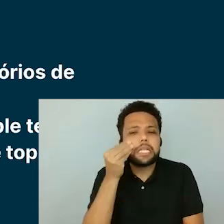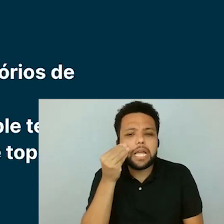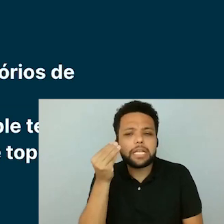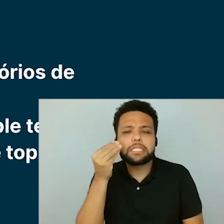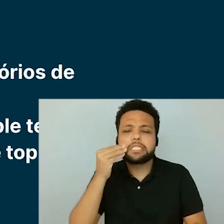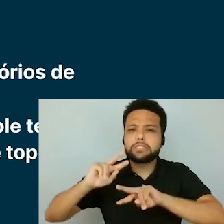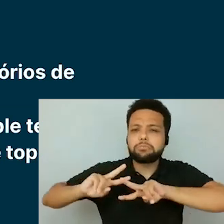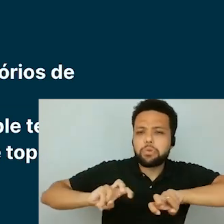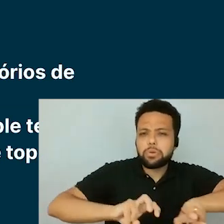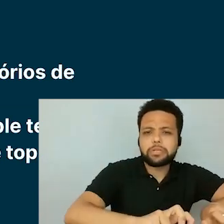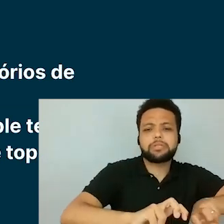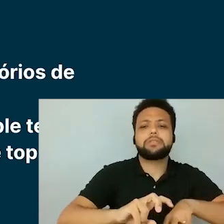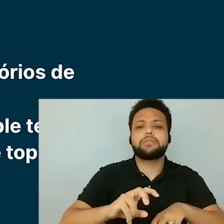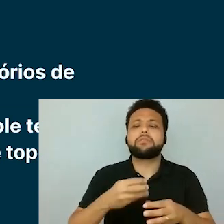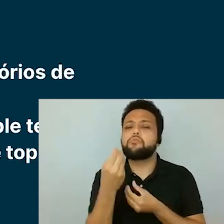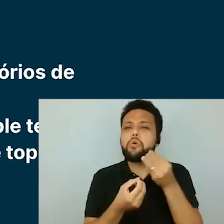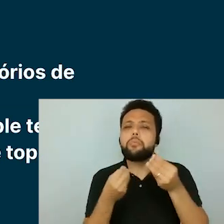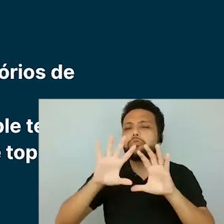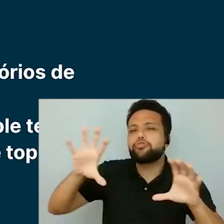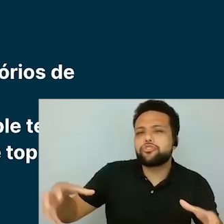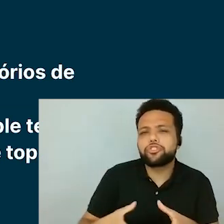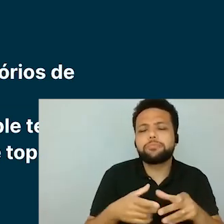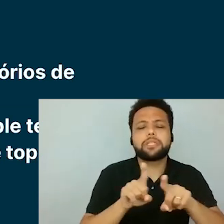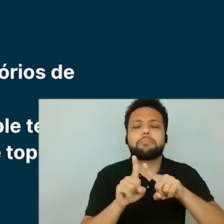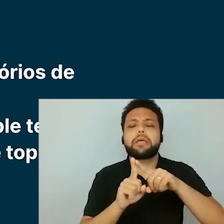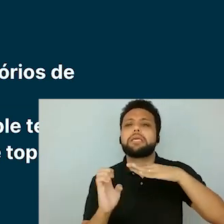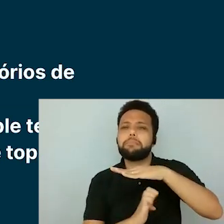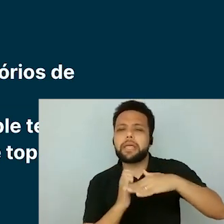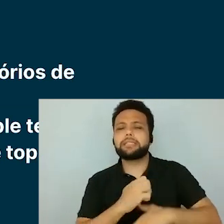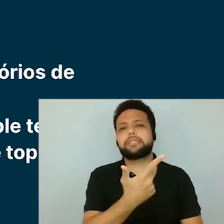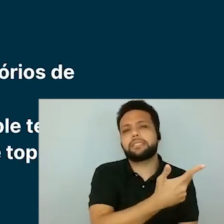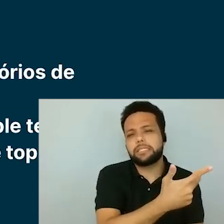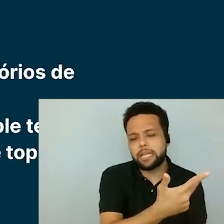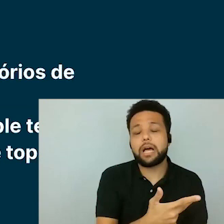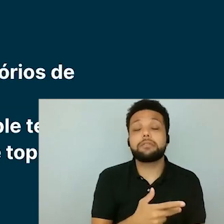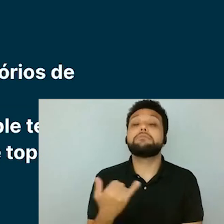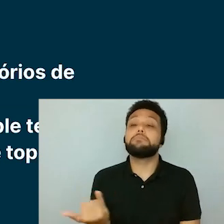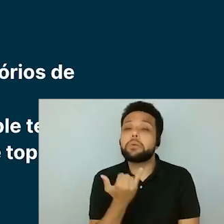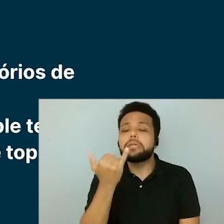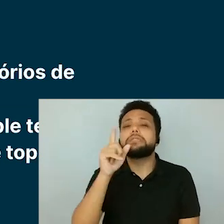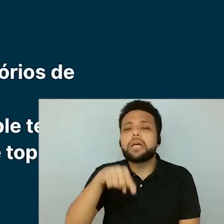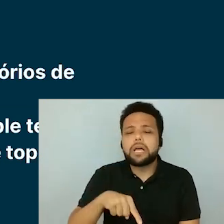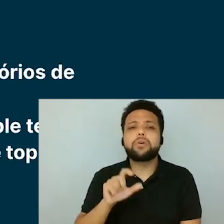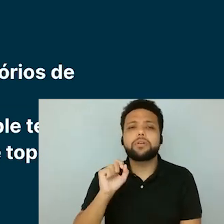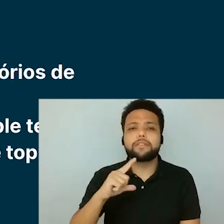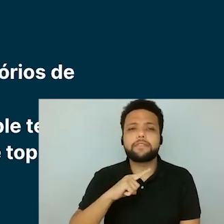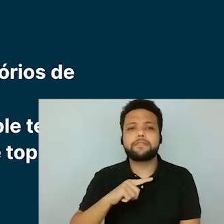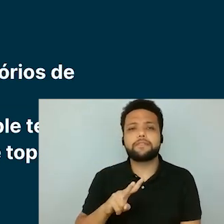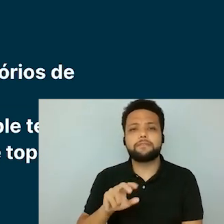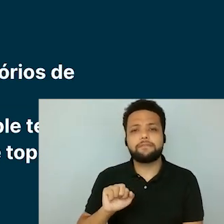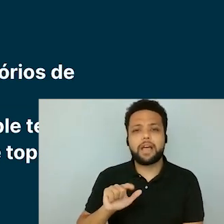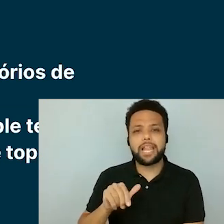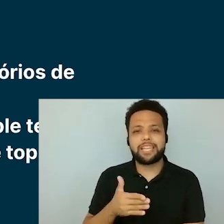né, que podem ser feitos pelo time e também por uma empresa terceira. O ideal é que a gente tenha as 2 validações, porque elas são